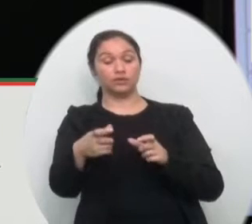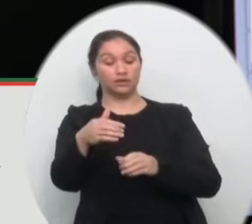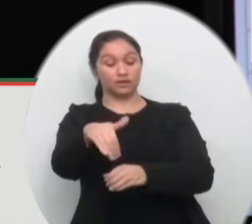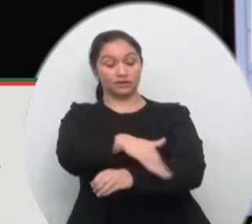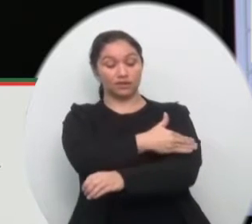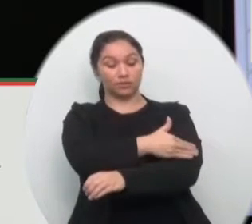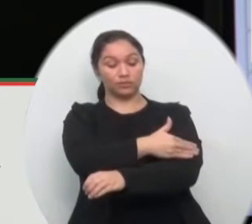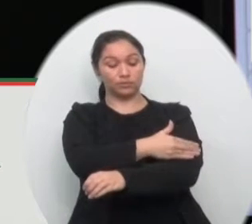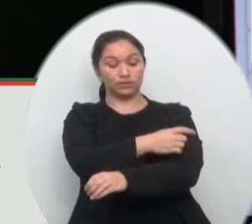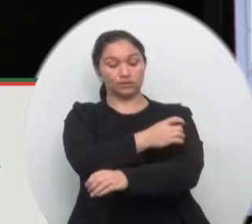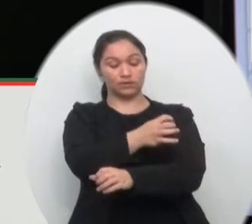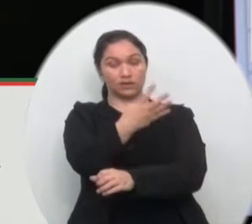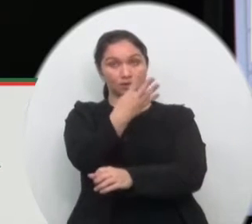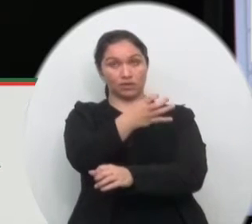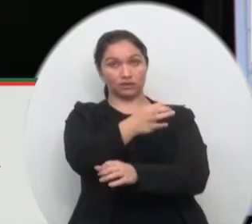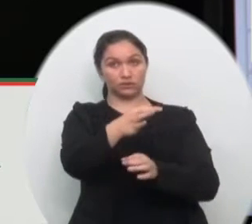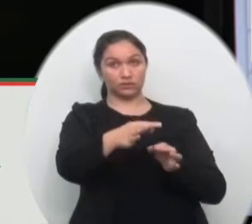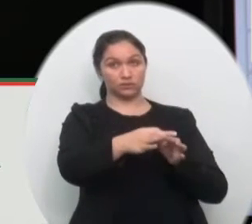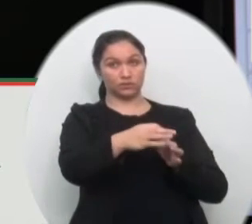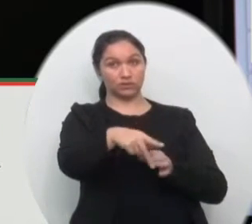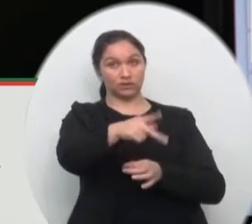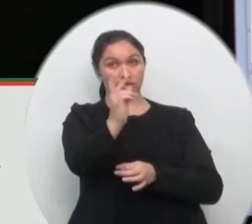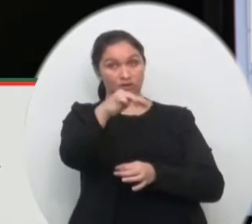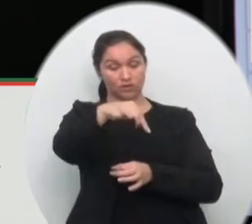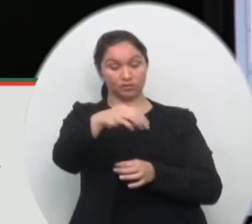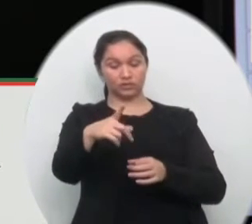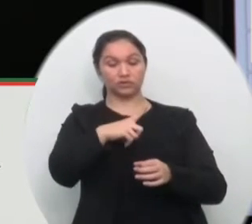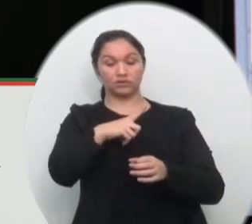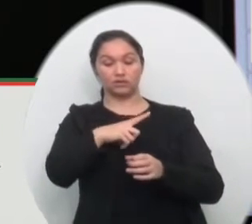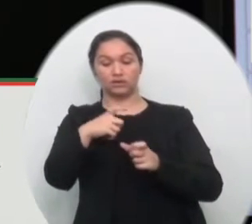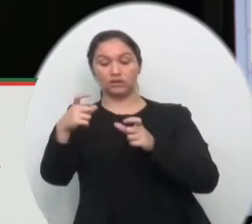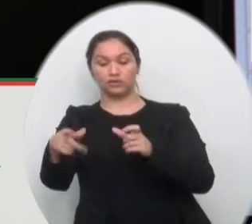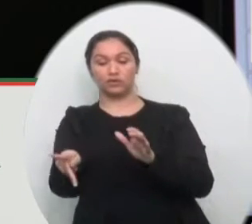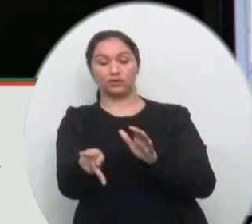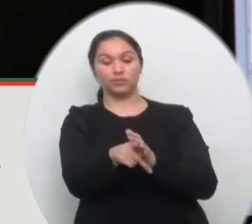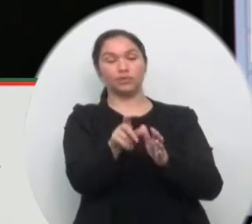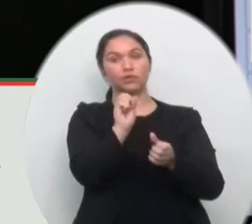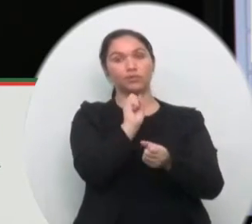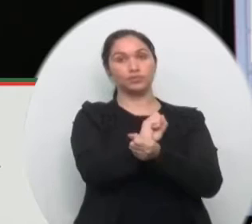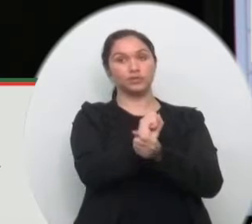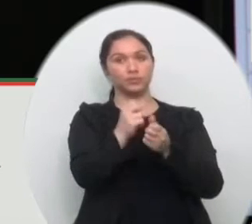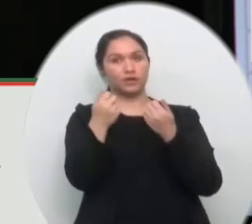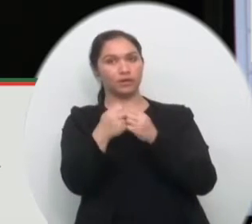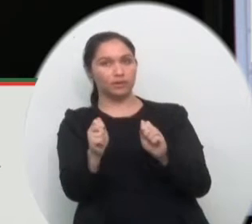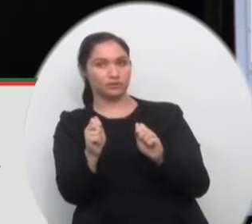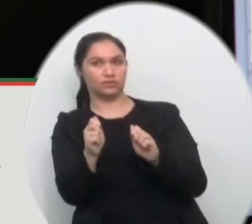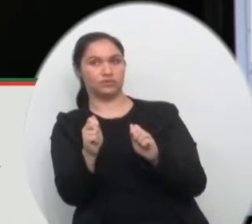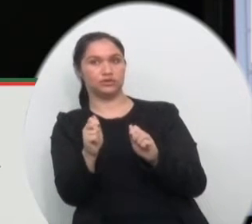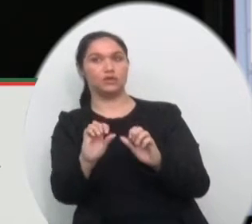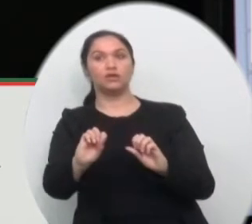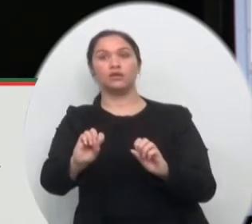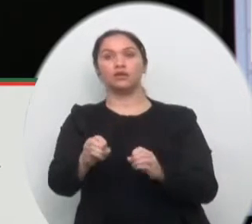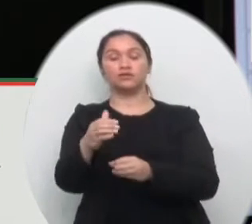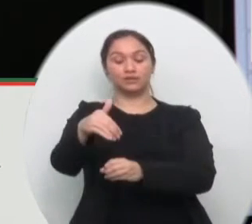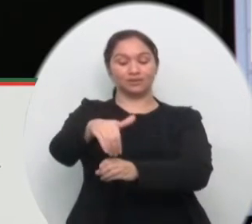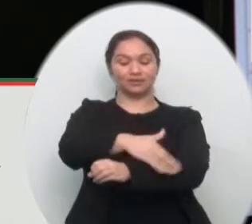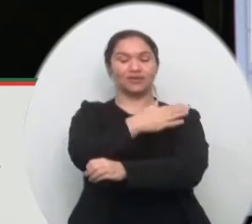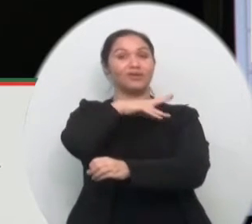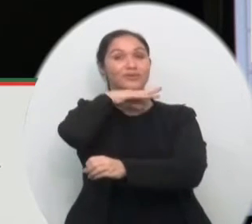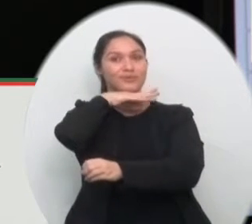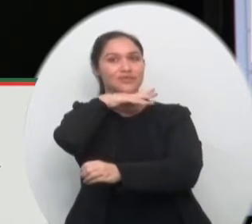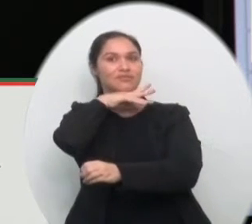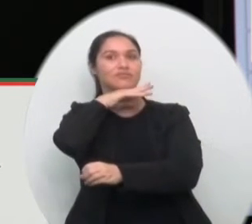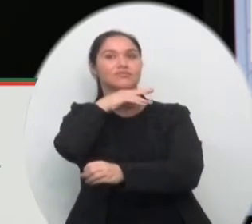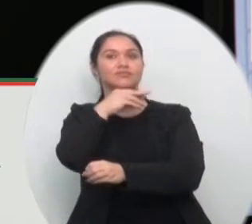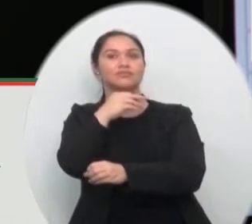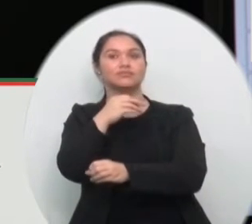Você sabe que o ônibus ele não para seco em cima do asfalto e desce para a pessoa embarcar e sobe de novo. Ele, às vezes ele vem bem antes, né? Então os ônibus